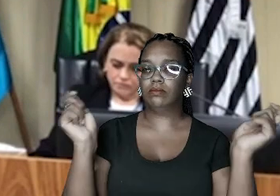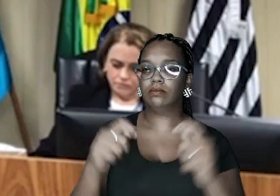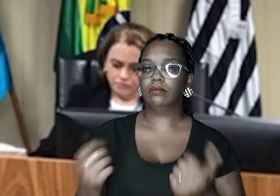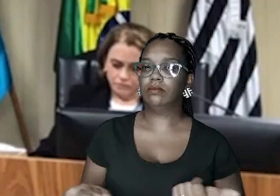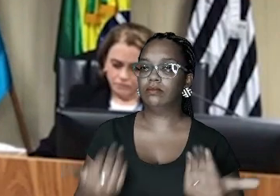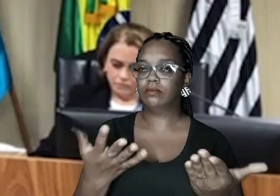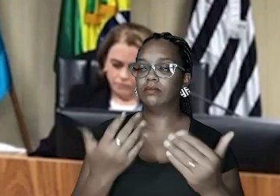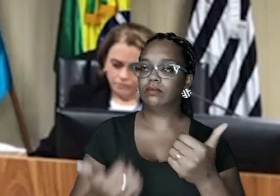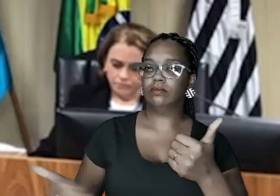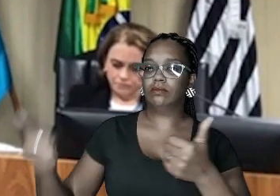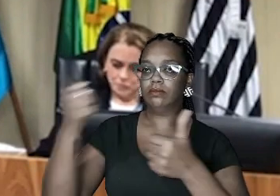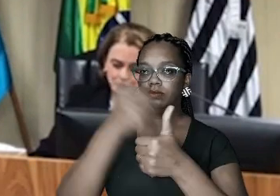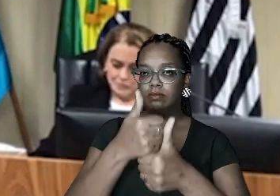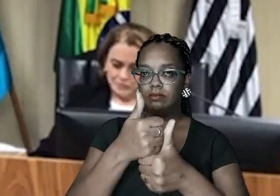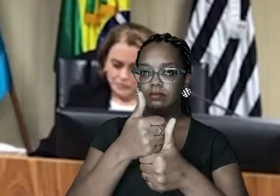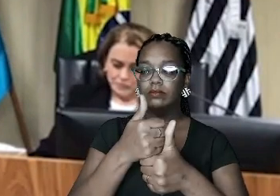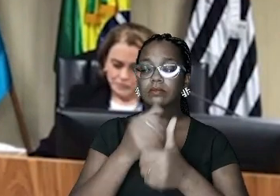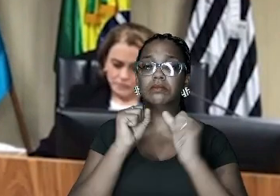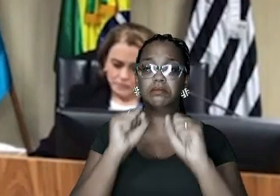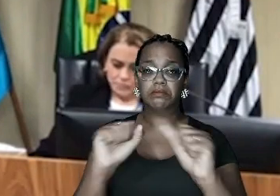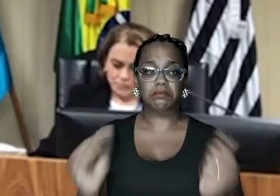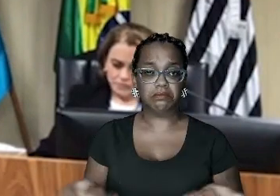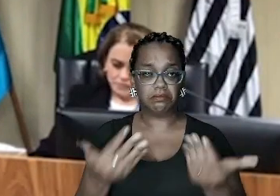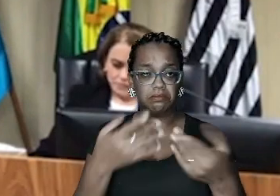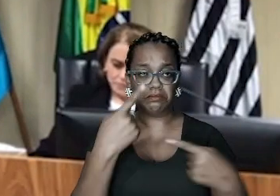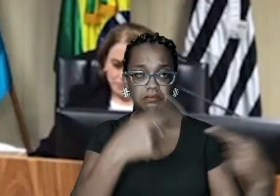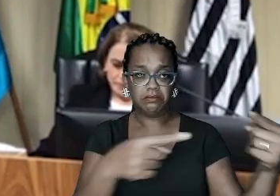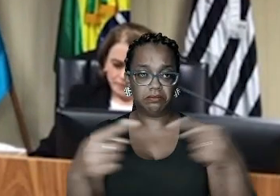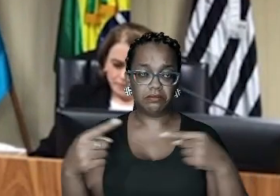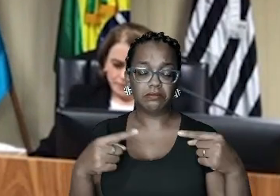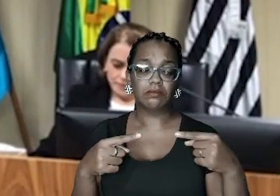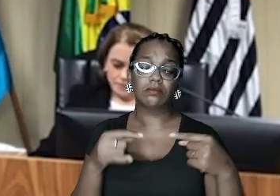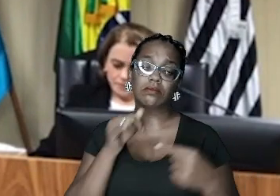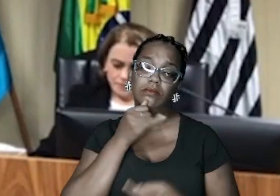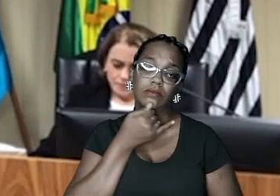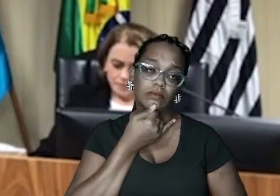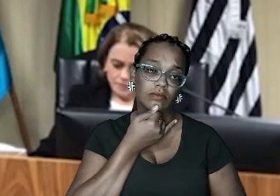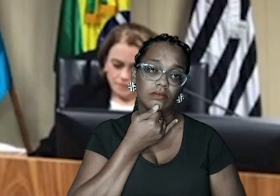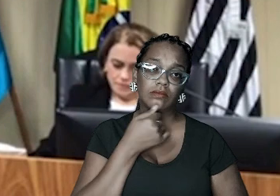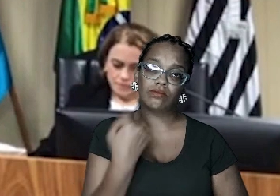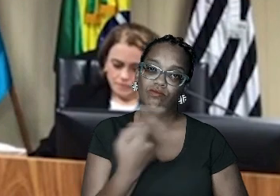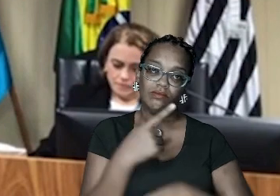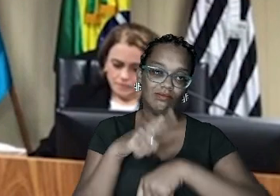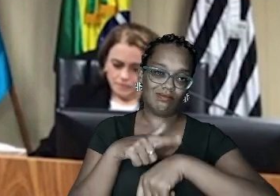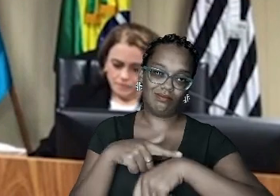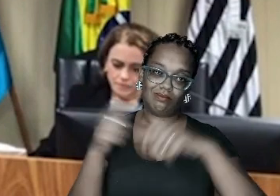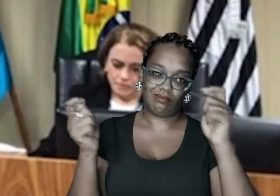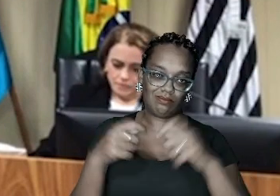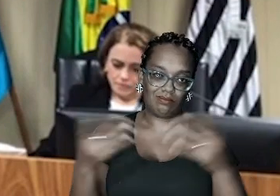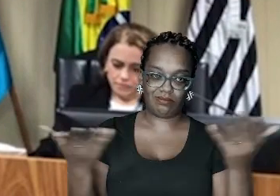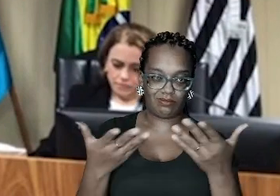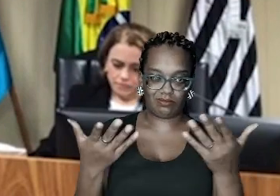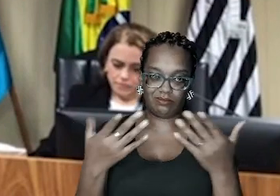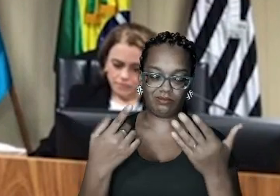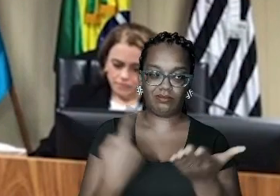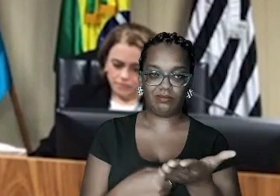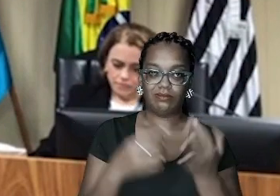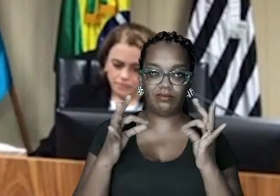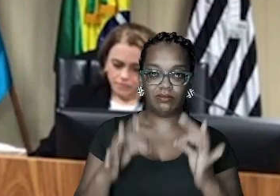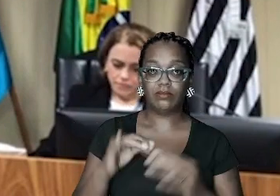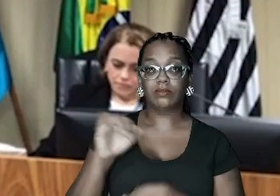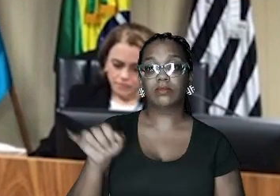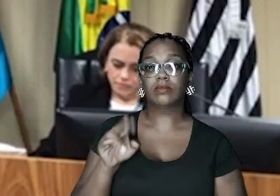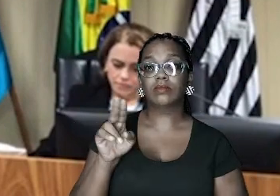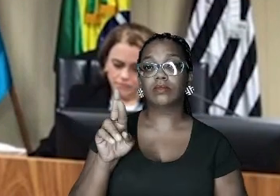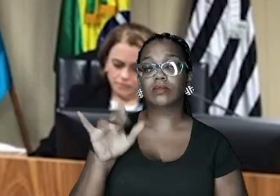sobreposição pode ensejar uma discussão que infelizmente nós não temos tempo de enfrentar adequadamente que a jurisprudência também passa